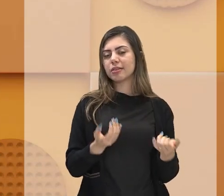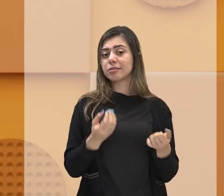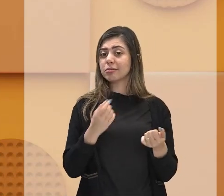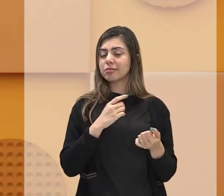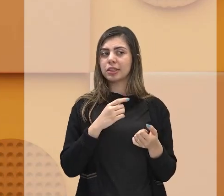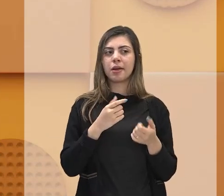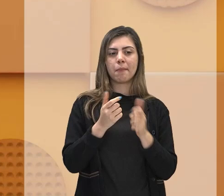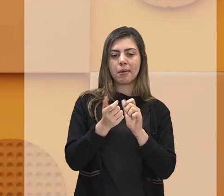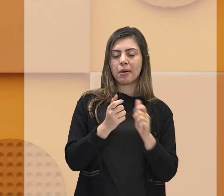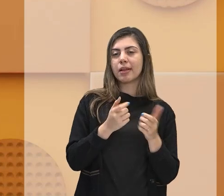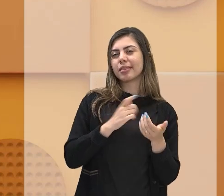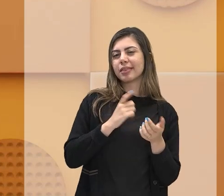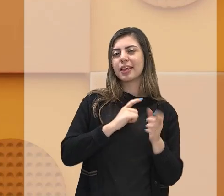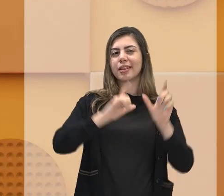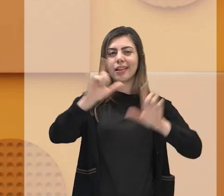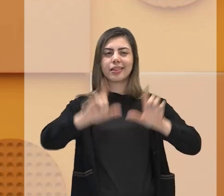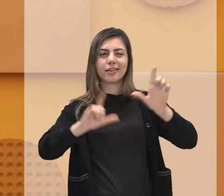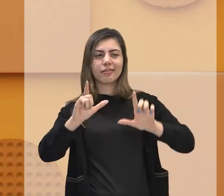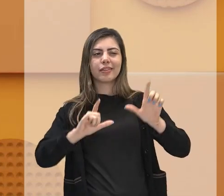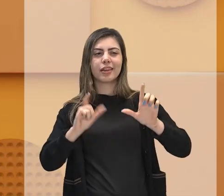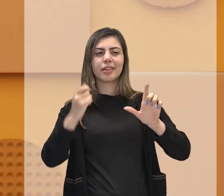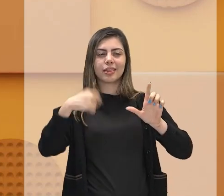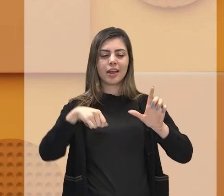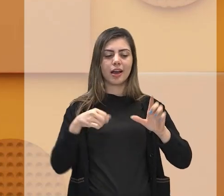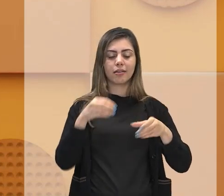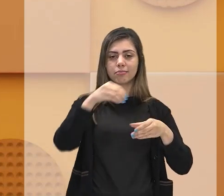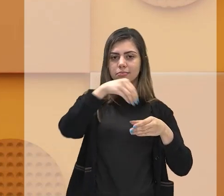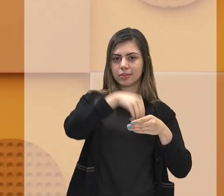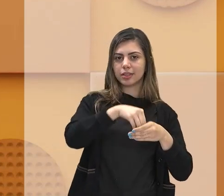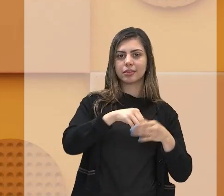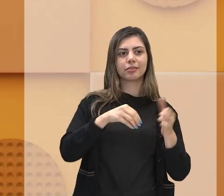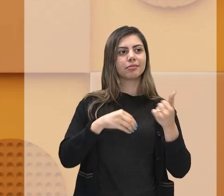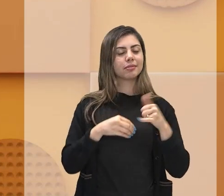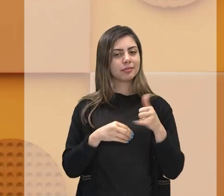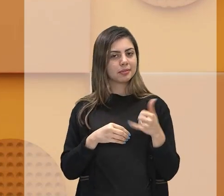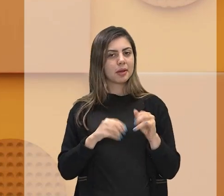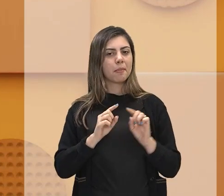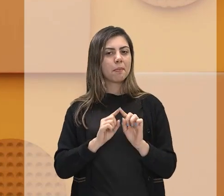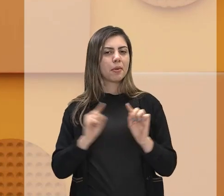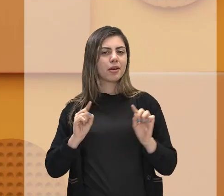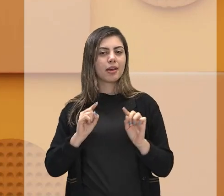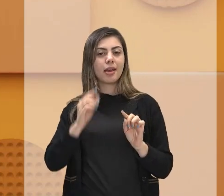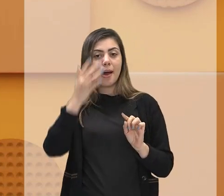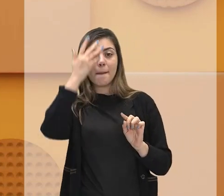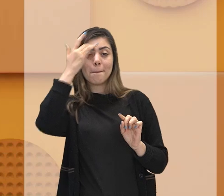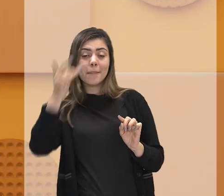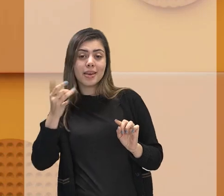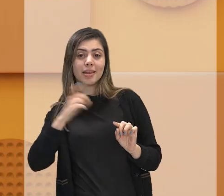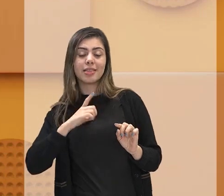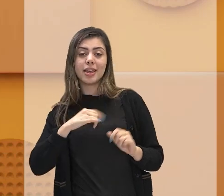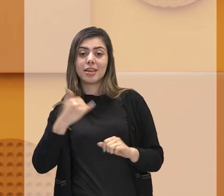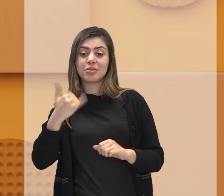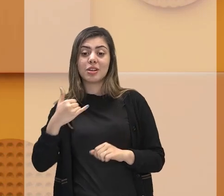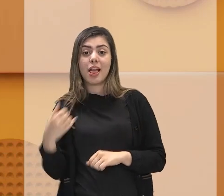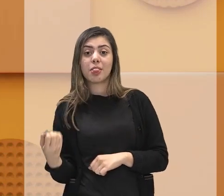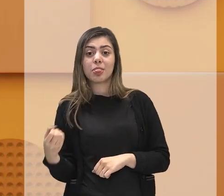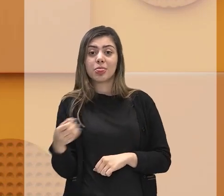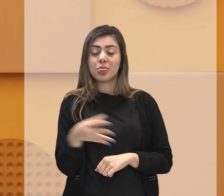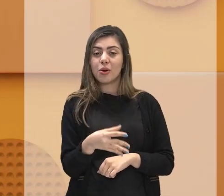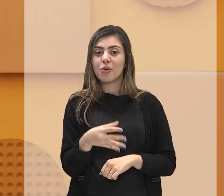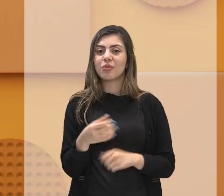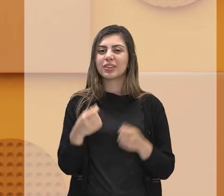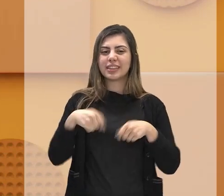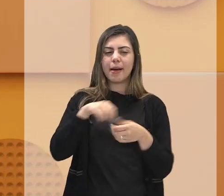os Jogos Olímpicos aí de repente, mas amanhã lança um outro celular que, além de fazer tudo isso,